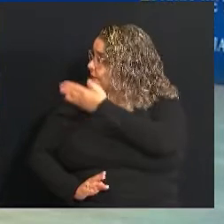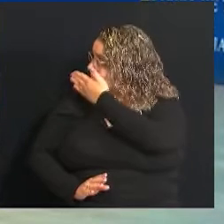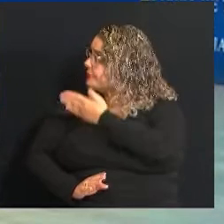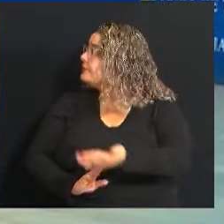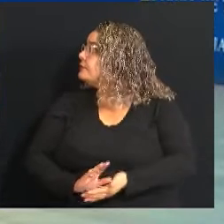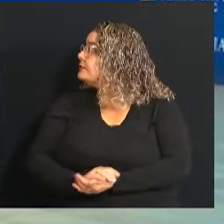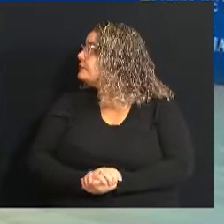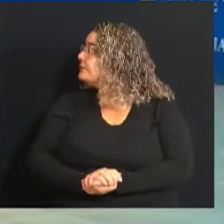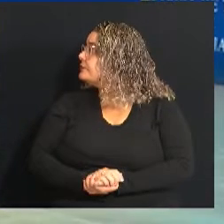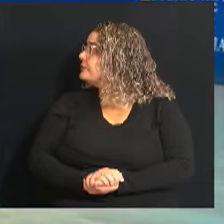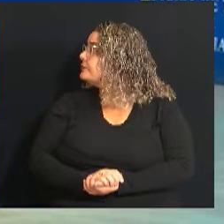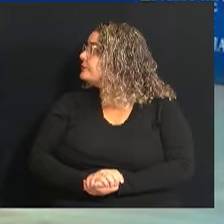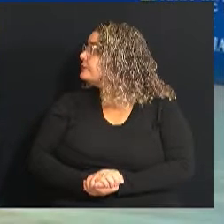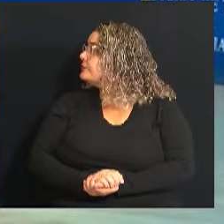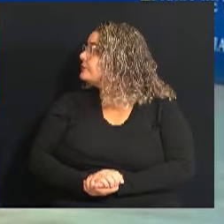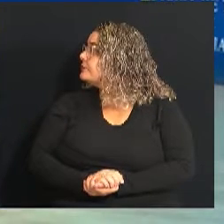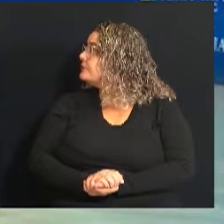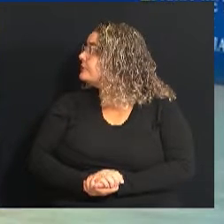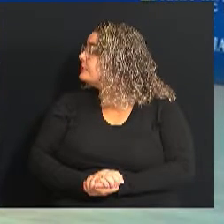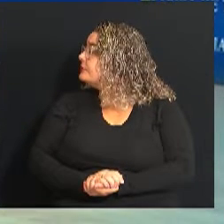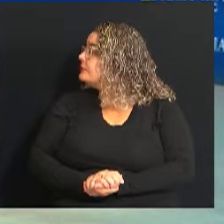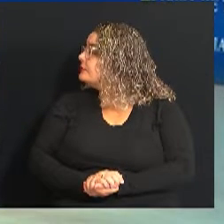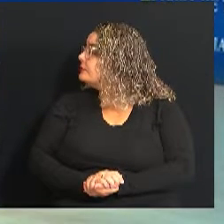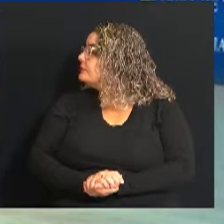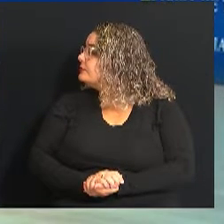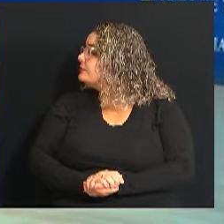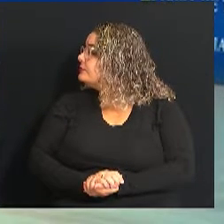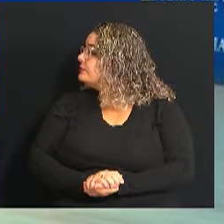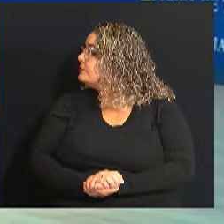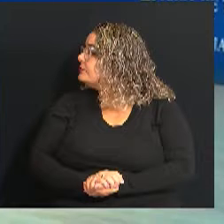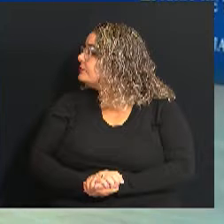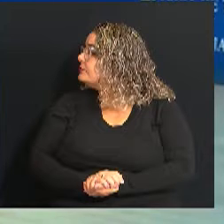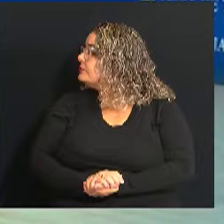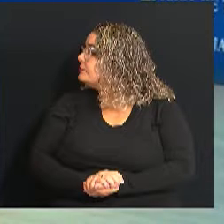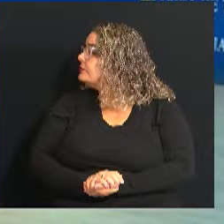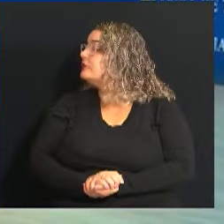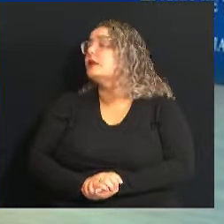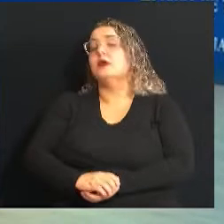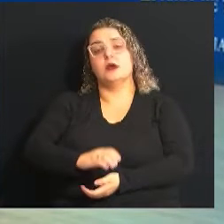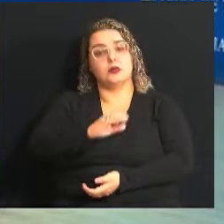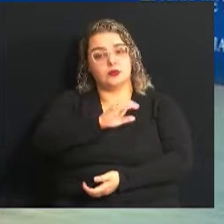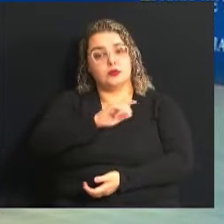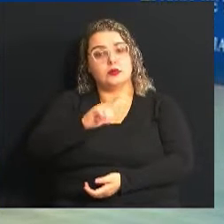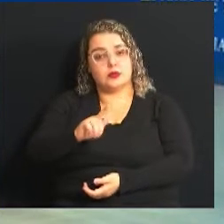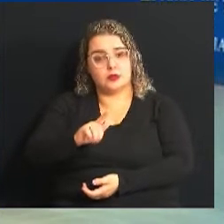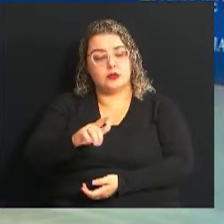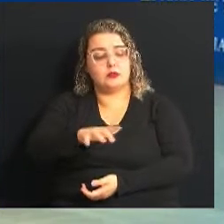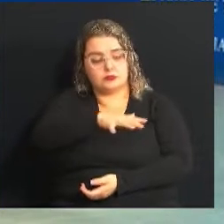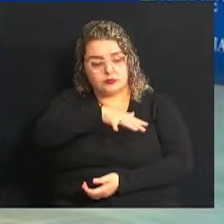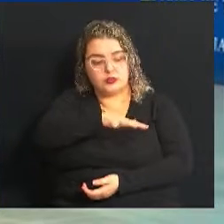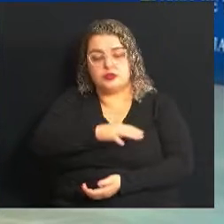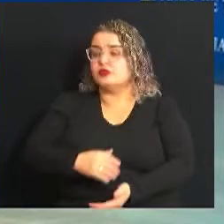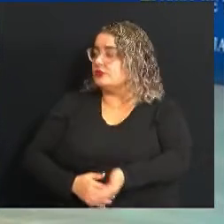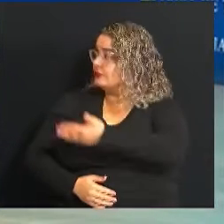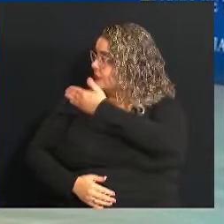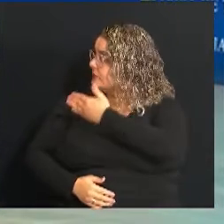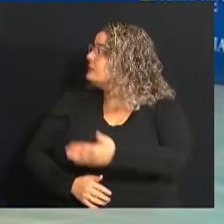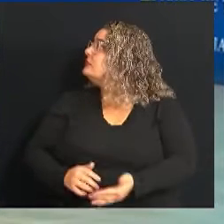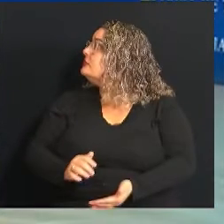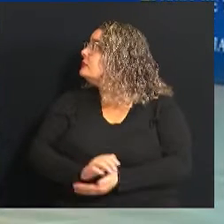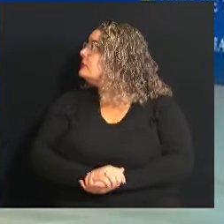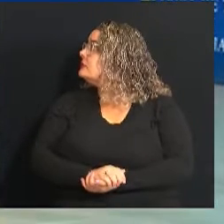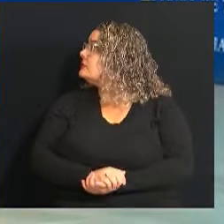Rui Rodrigues, 3900, no Parque Universitário. E a unidade do distrito do Campo Grande fica na Rua